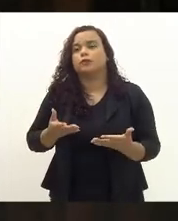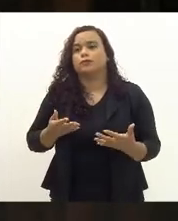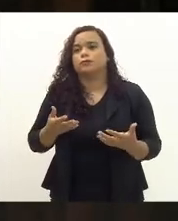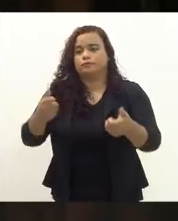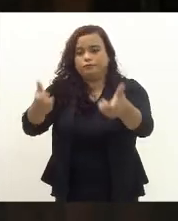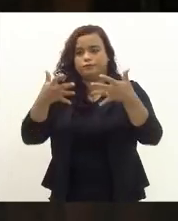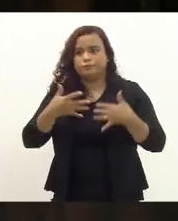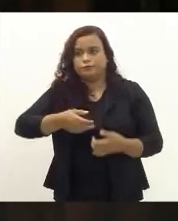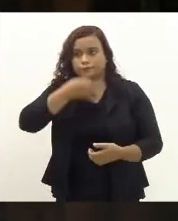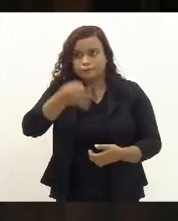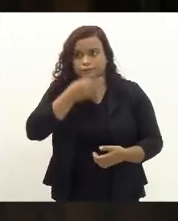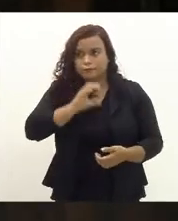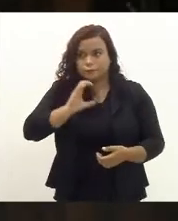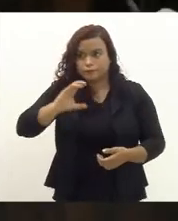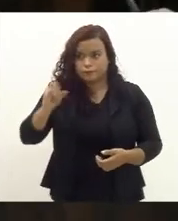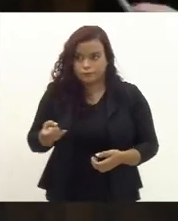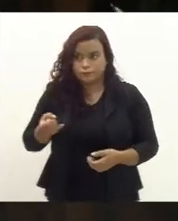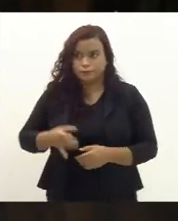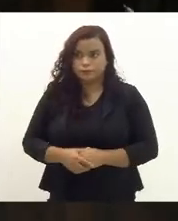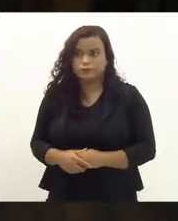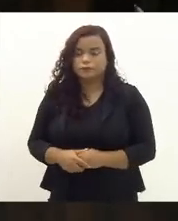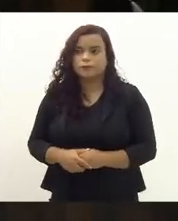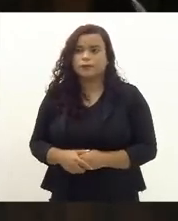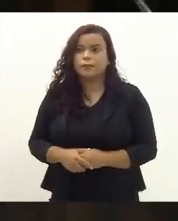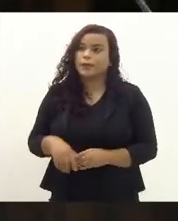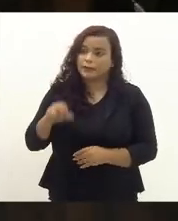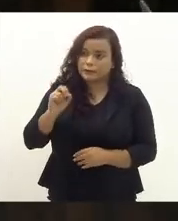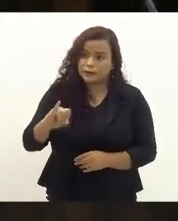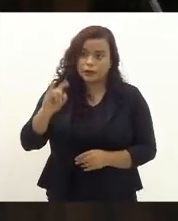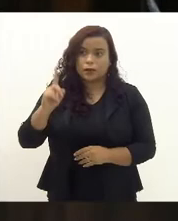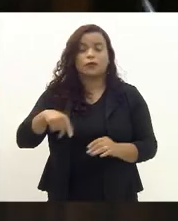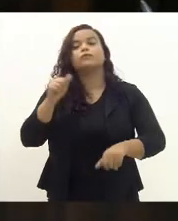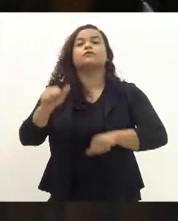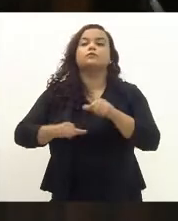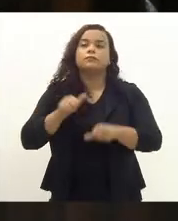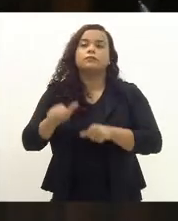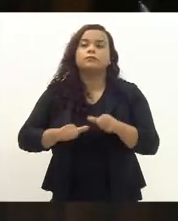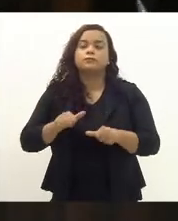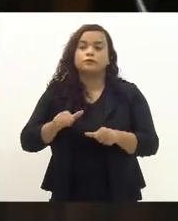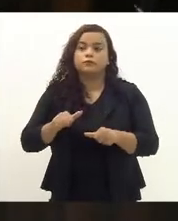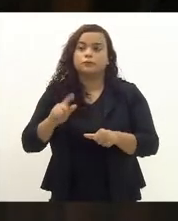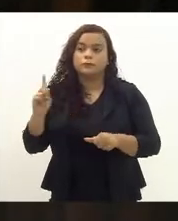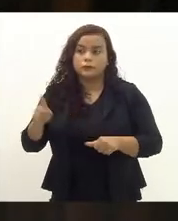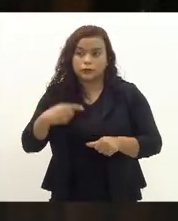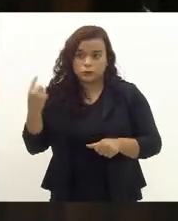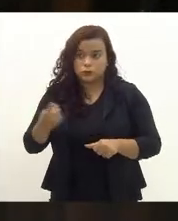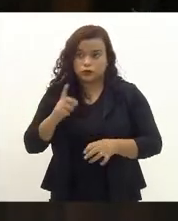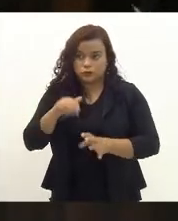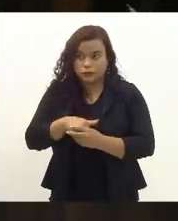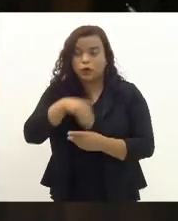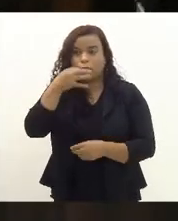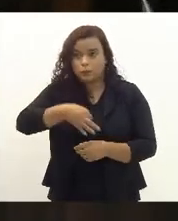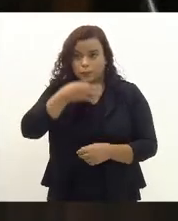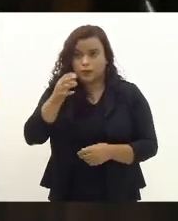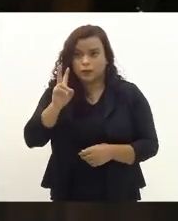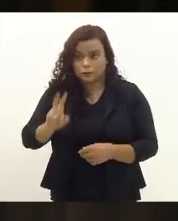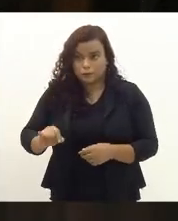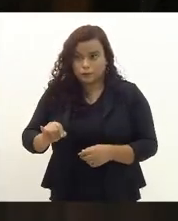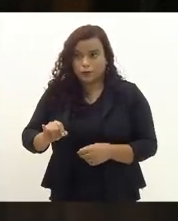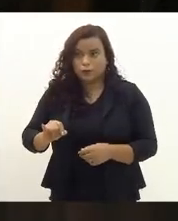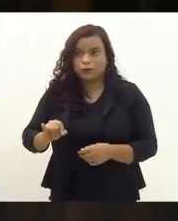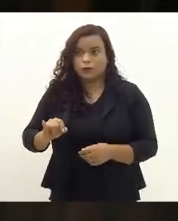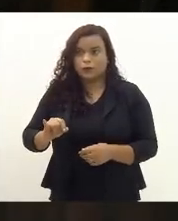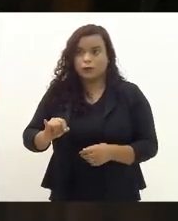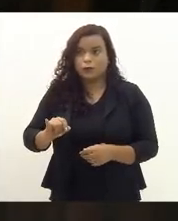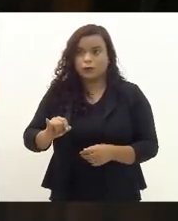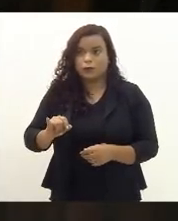comissão de concessão Justiça Se esse for pela transformação nós vamos e botar o aparecer aí no